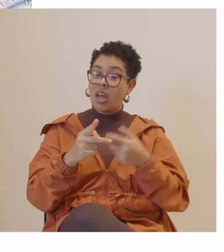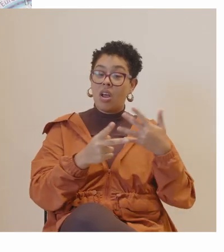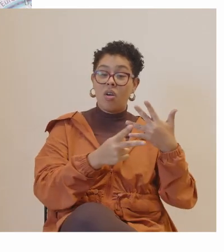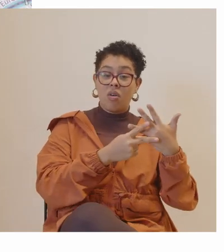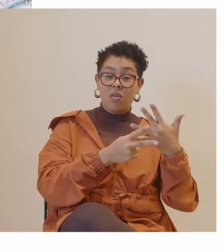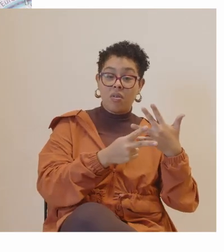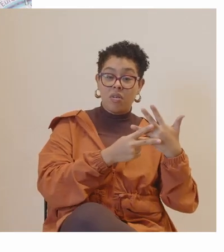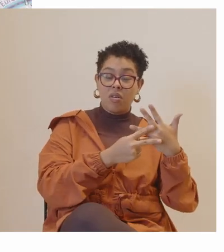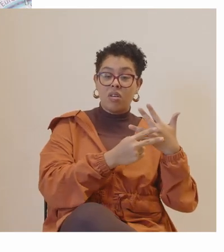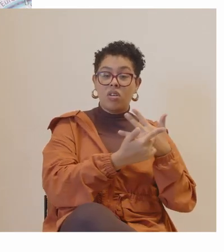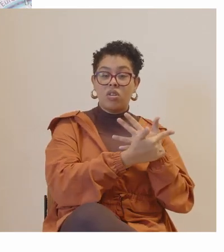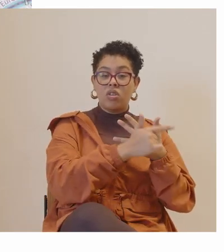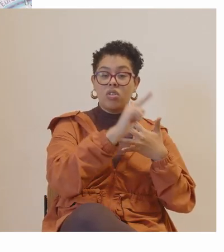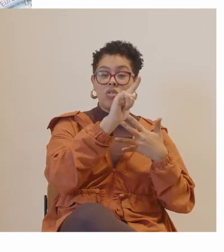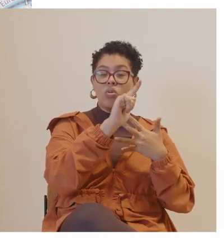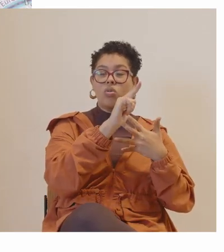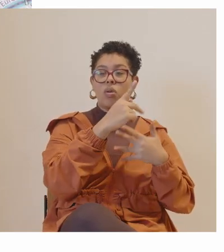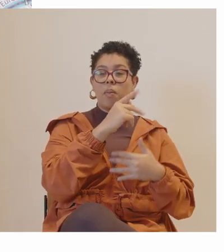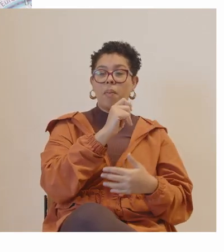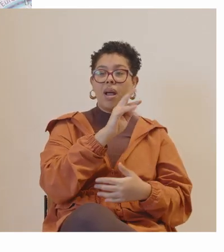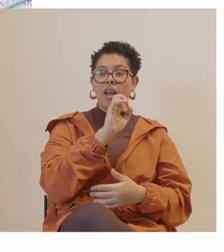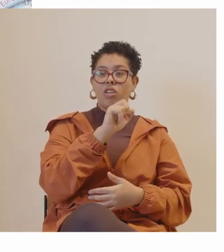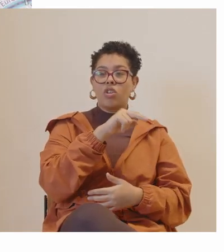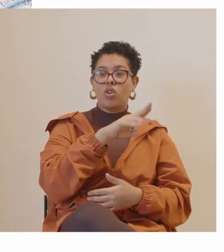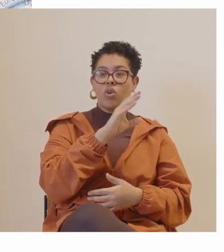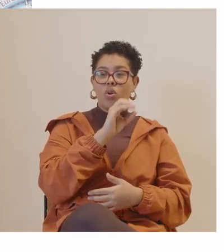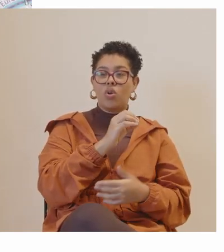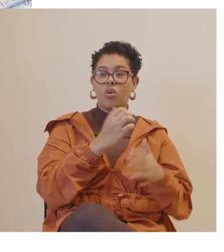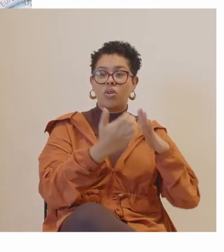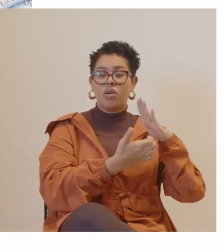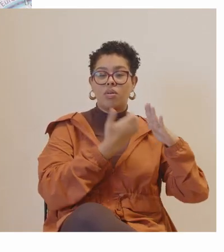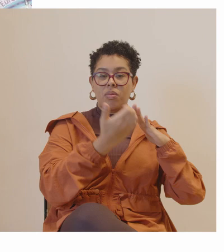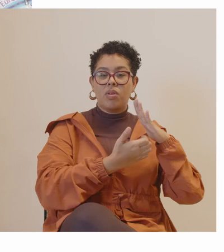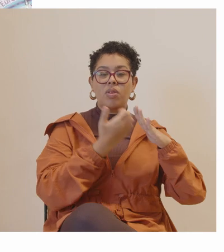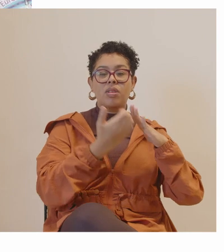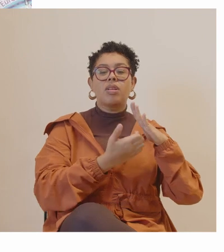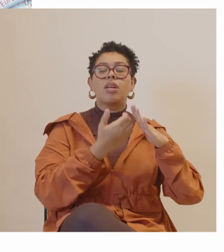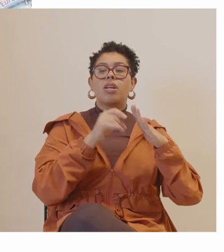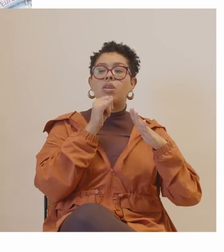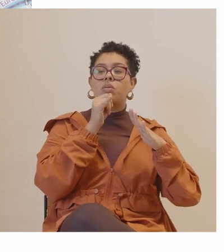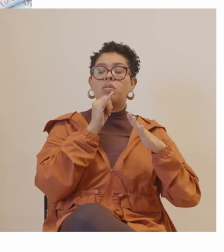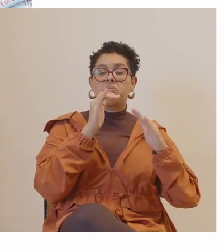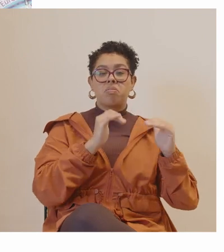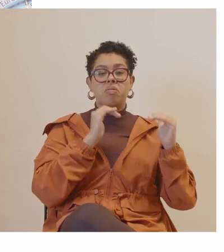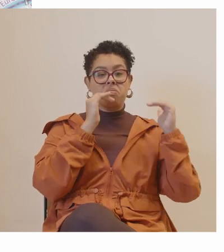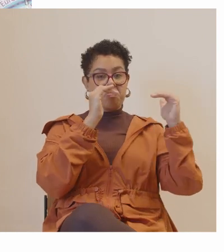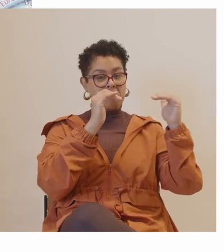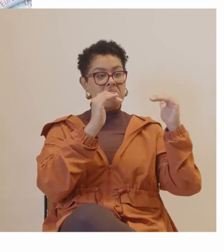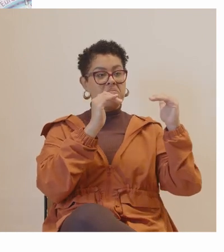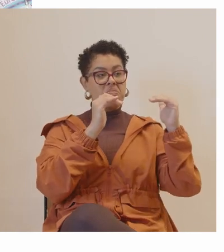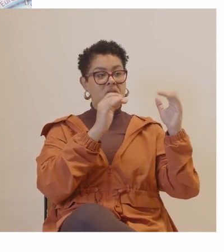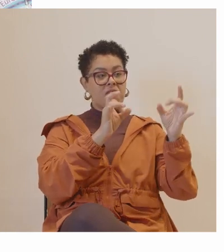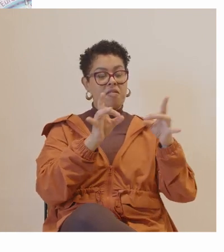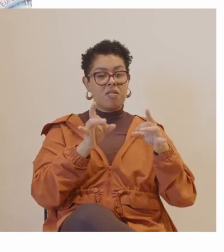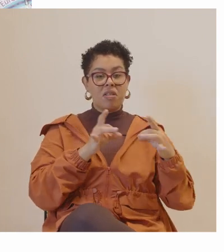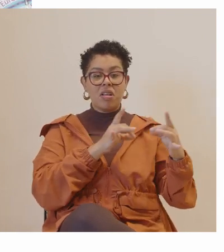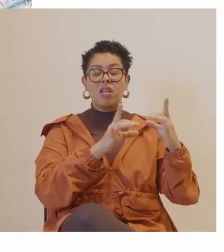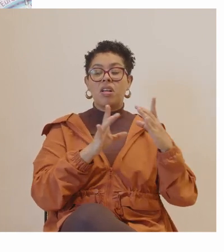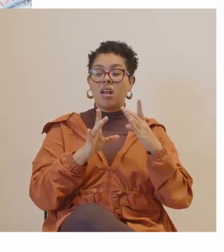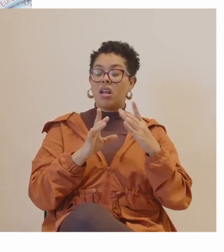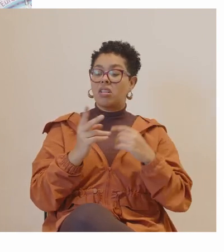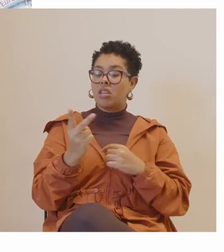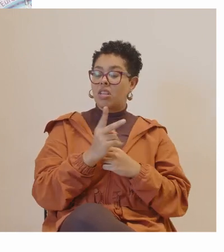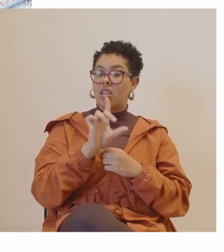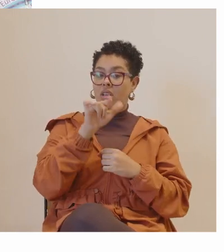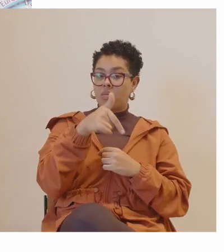de um patrono do Monet, na verdade, que era um grande empresário do mundo das lojas de departamento, e eles se descobrem,